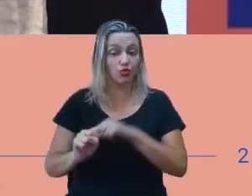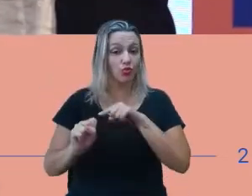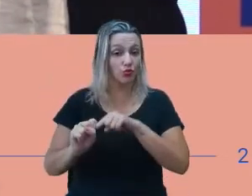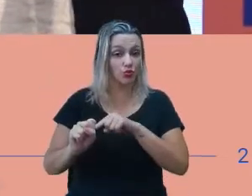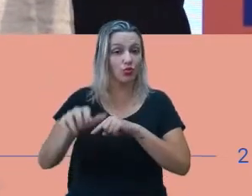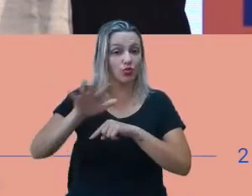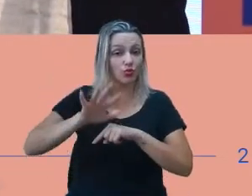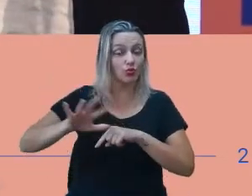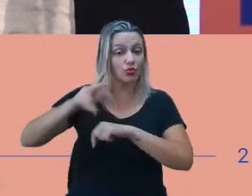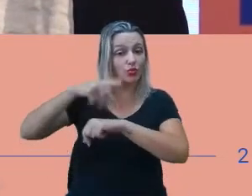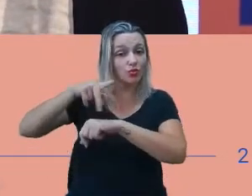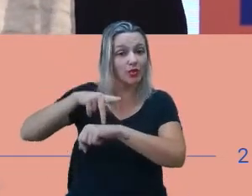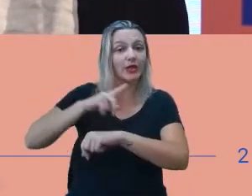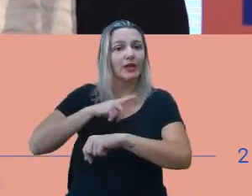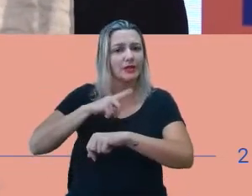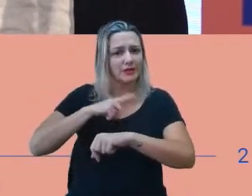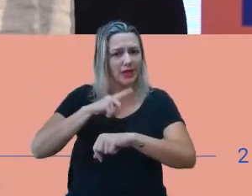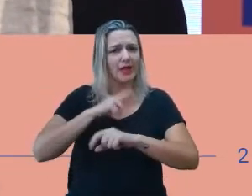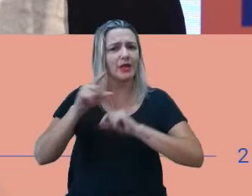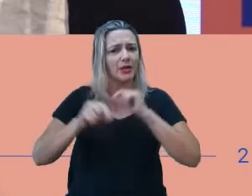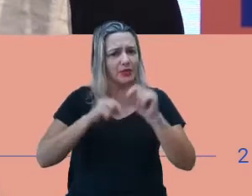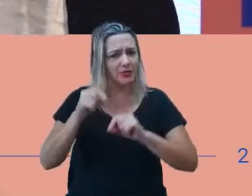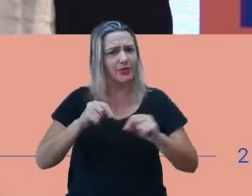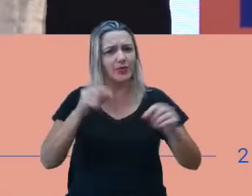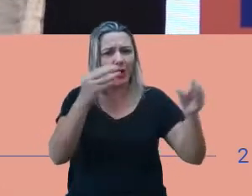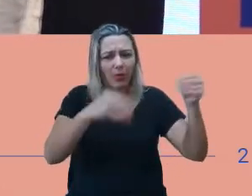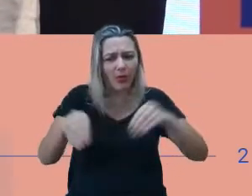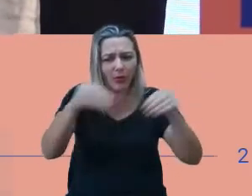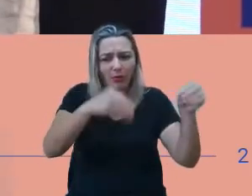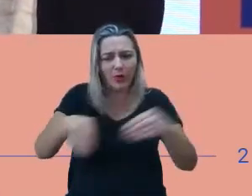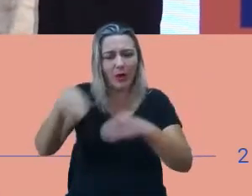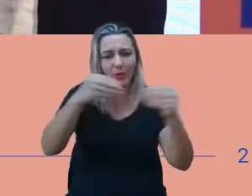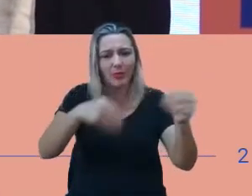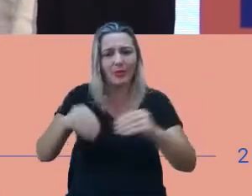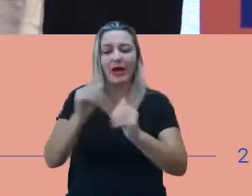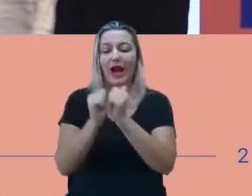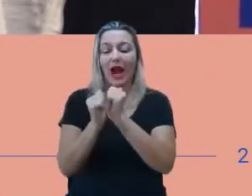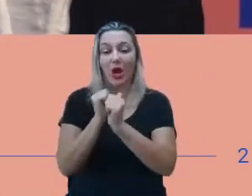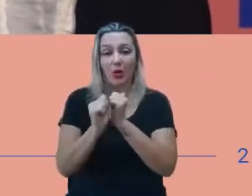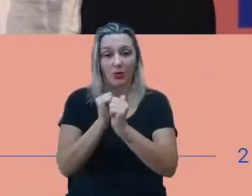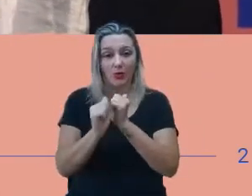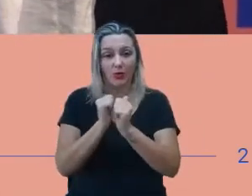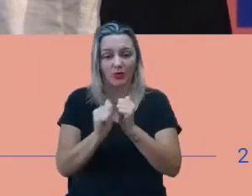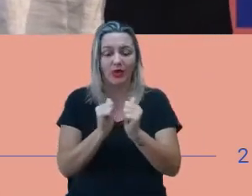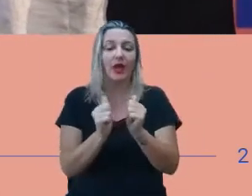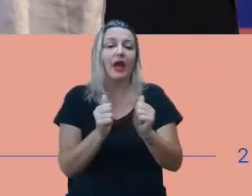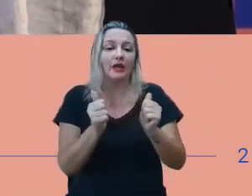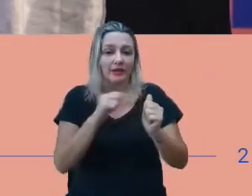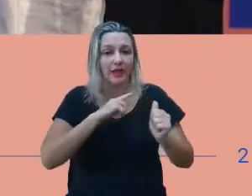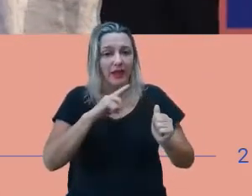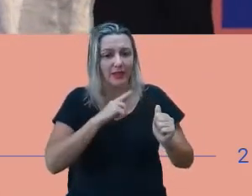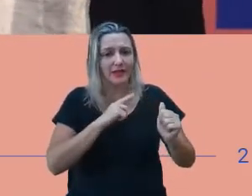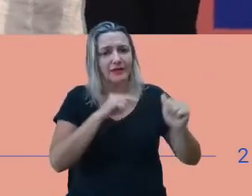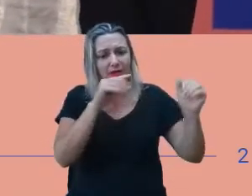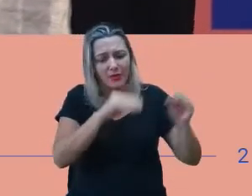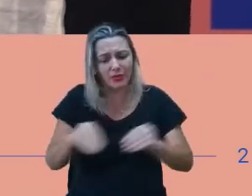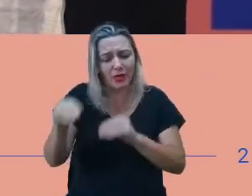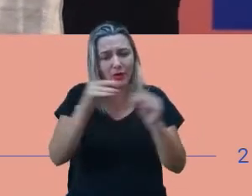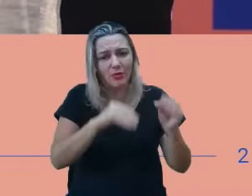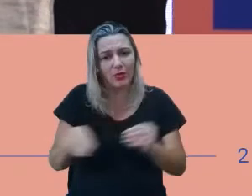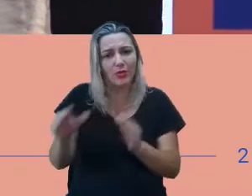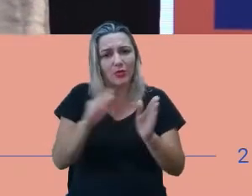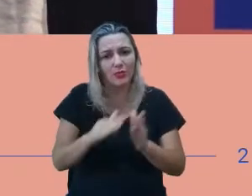de arroz e quando você processo o arroz o que fica é a casca do arroz e essa caixa é muito